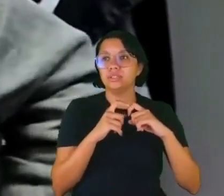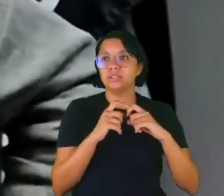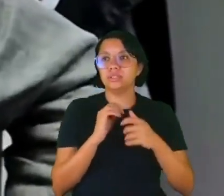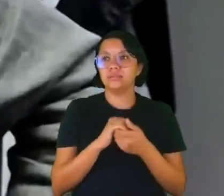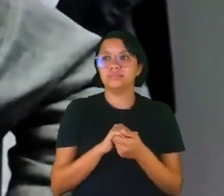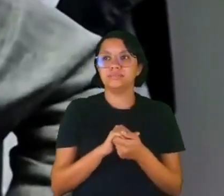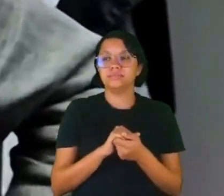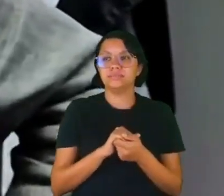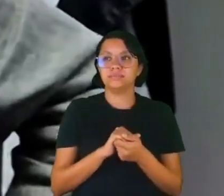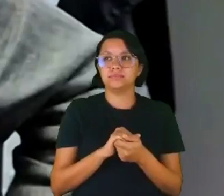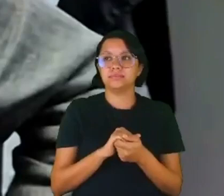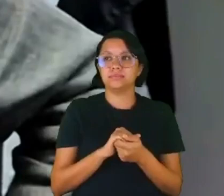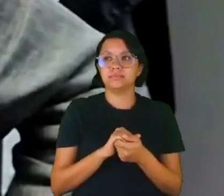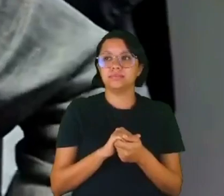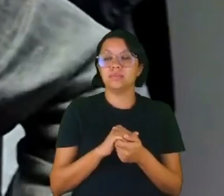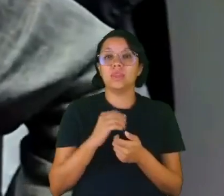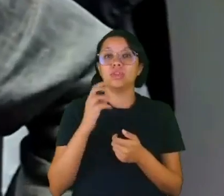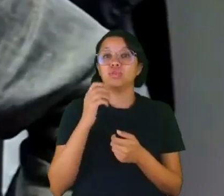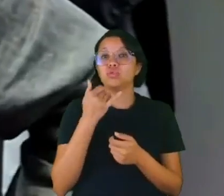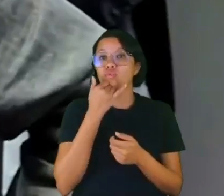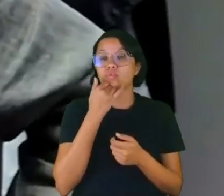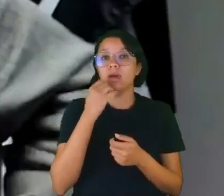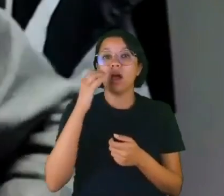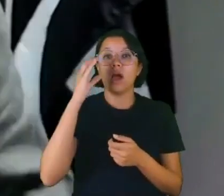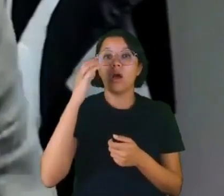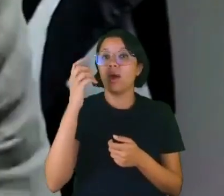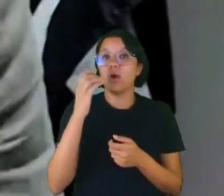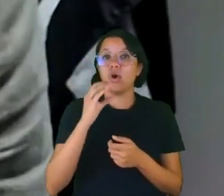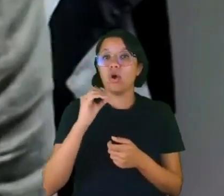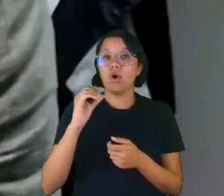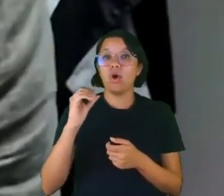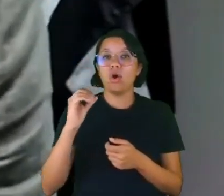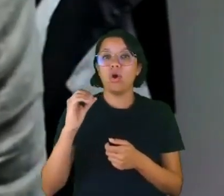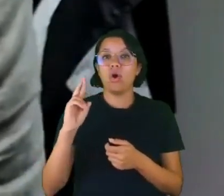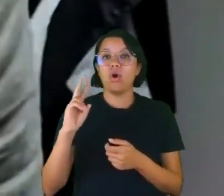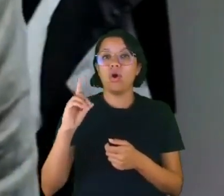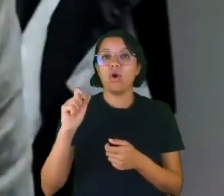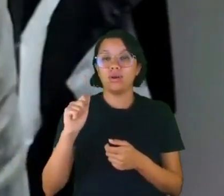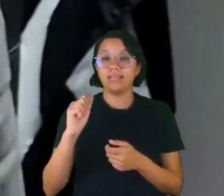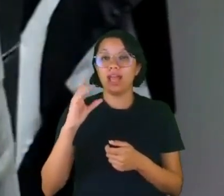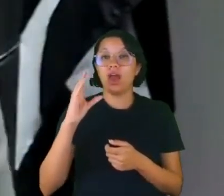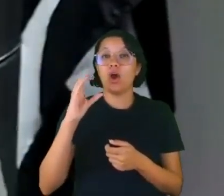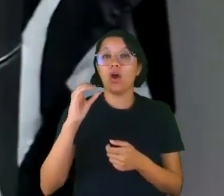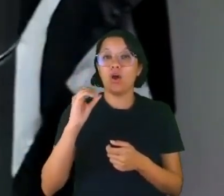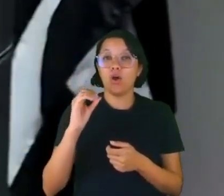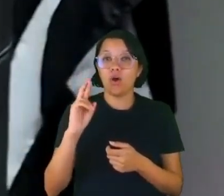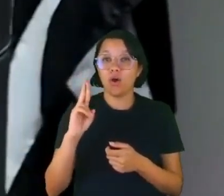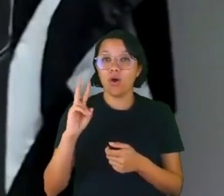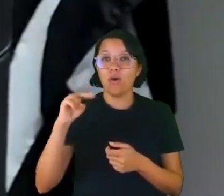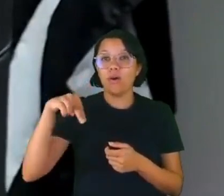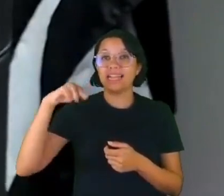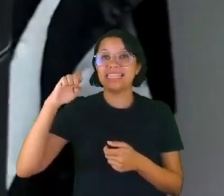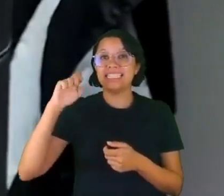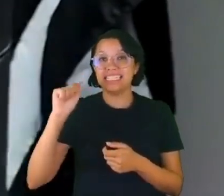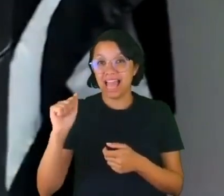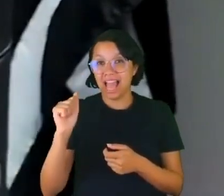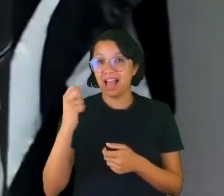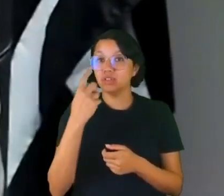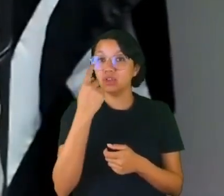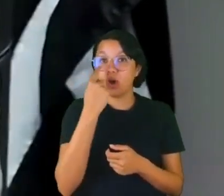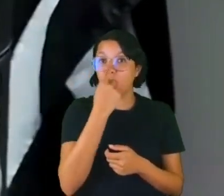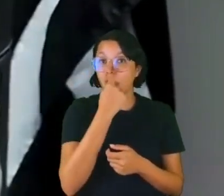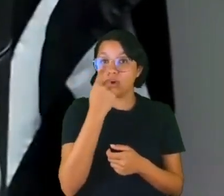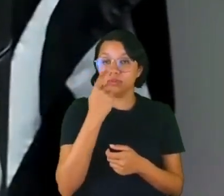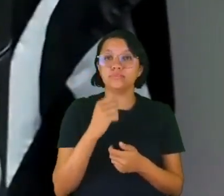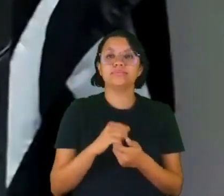córnea. São coisas caríssimas, mas vai negar a pessoa de ver se ela pode ver? Vai negar a mulher